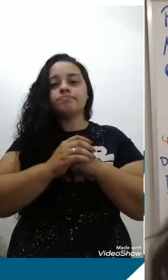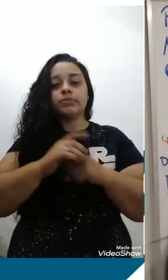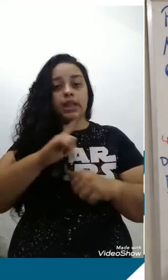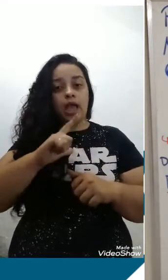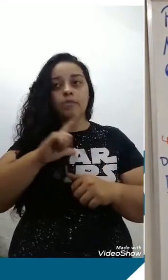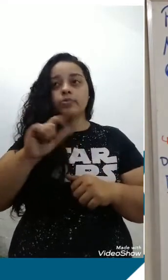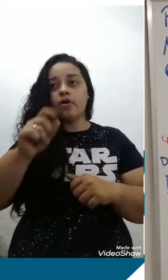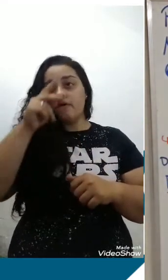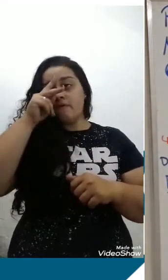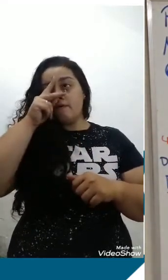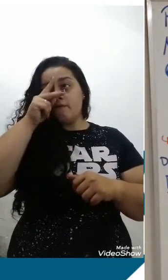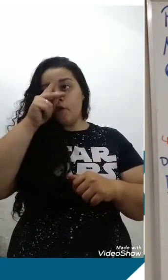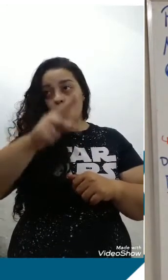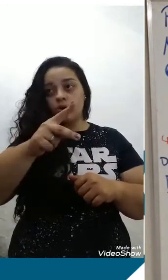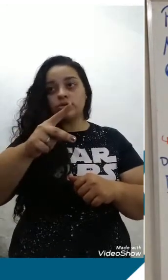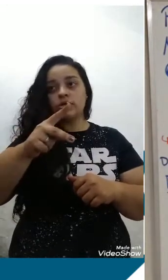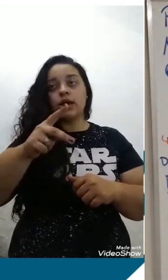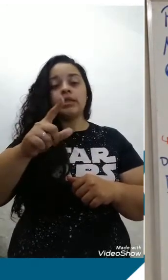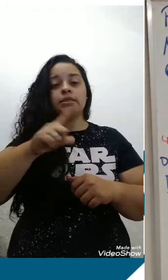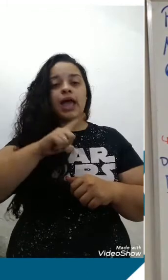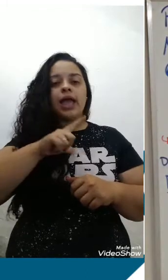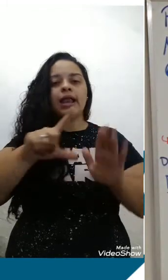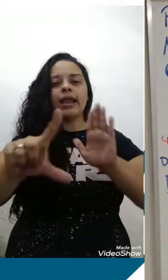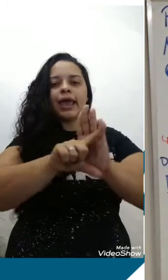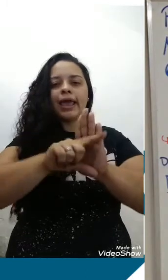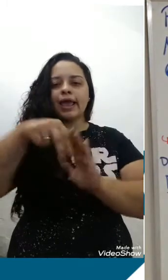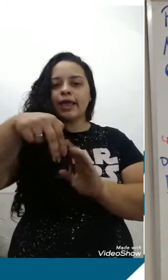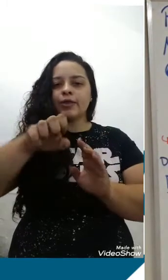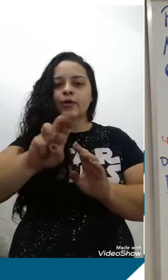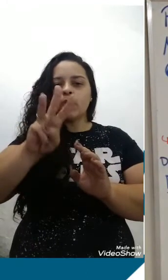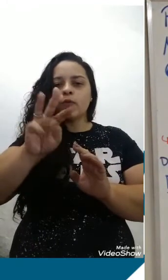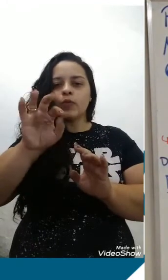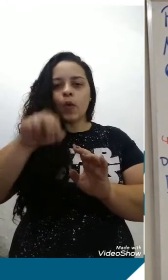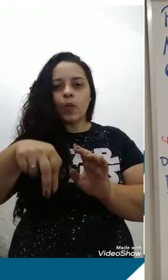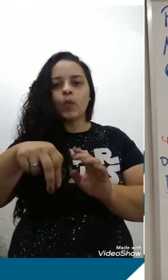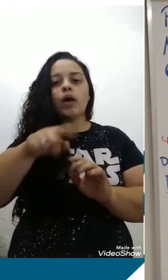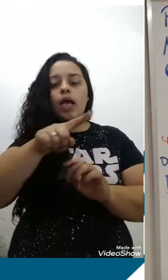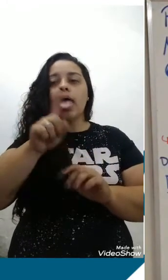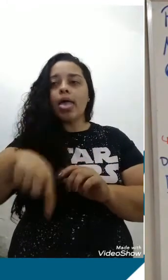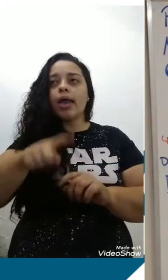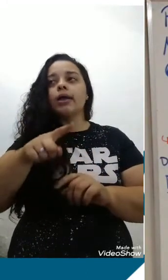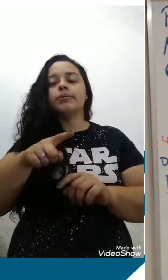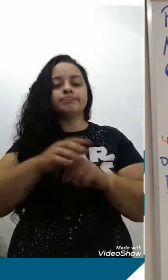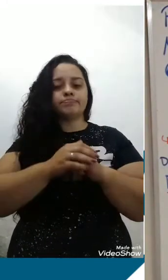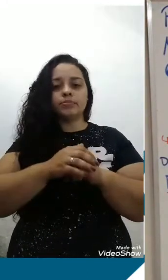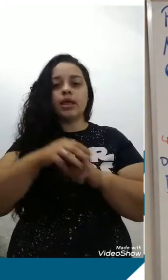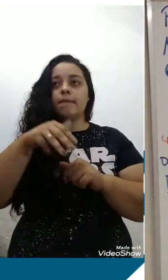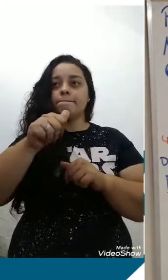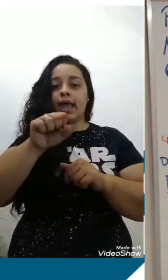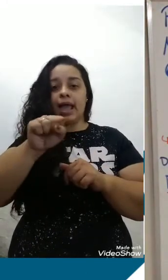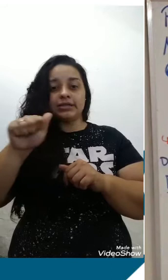nós temos que a força, pela segunda lei de Newton, ela é o produto